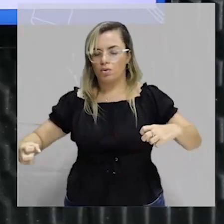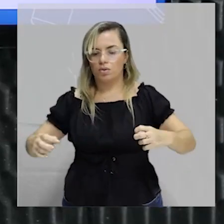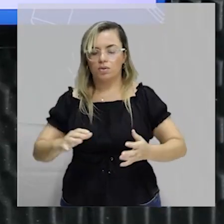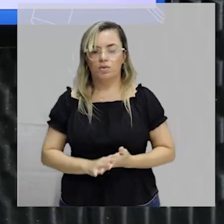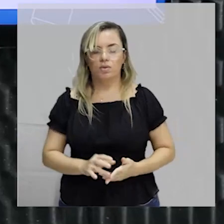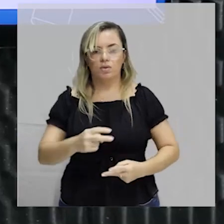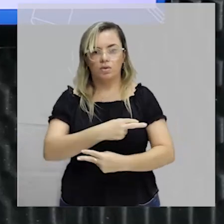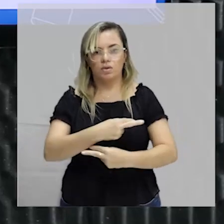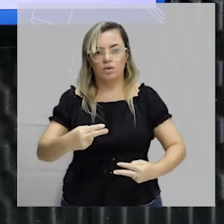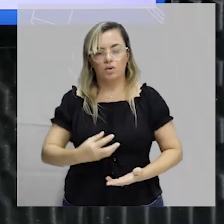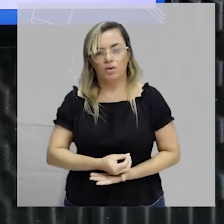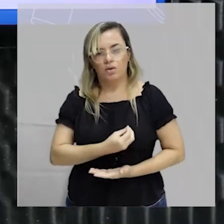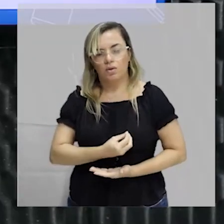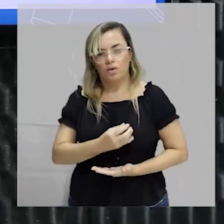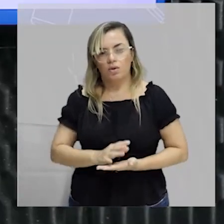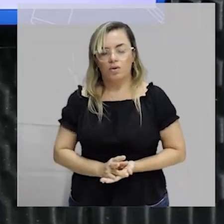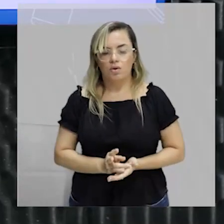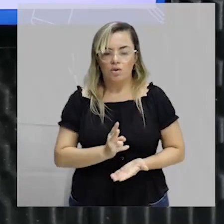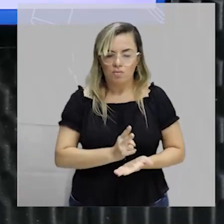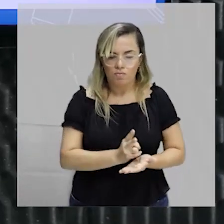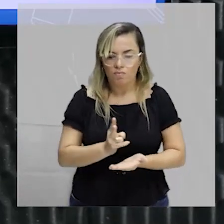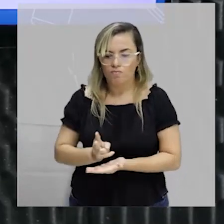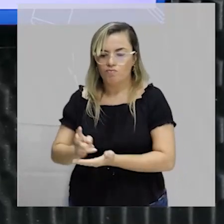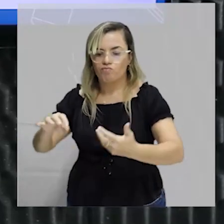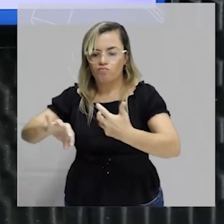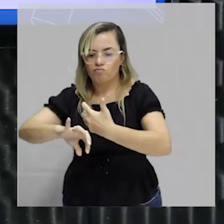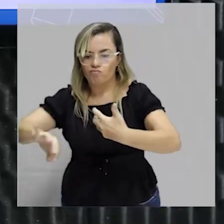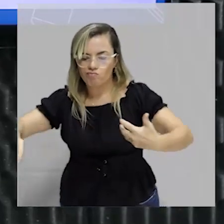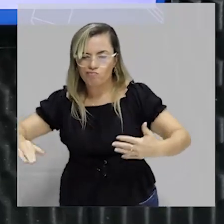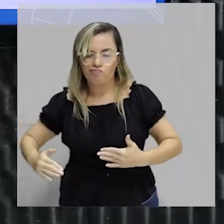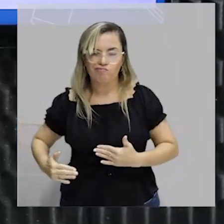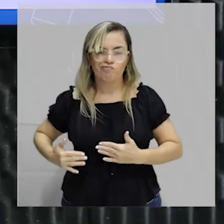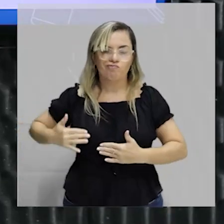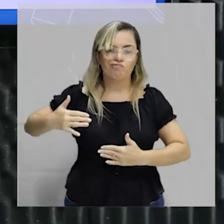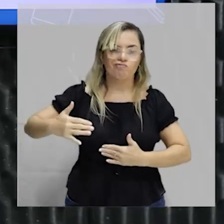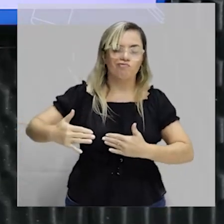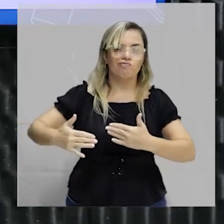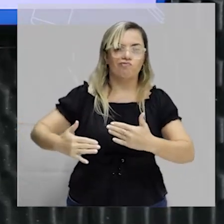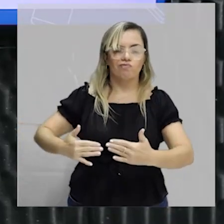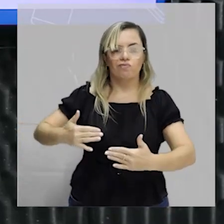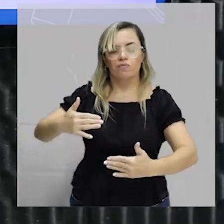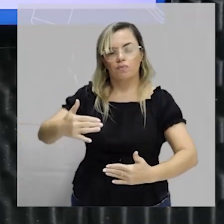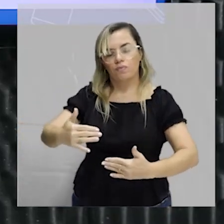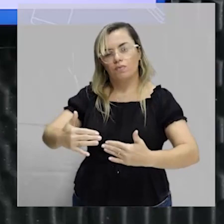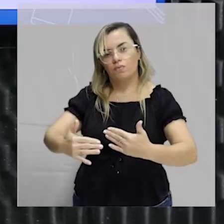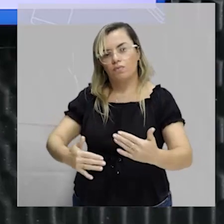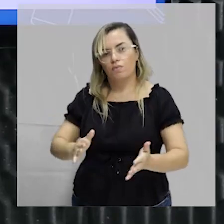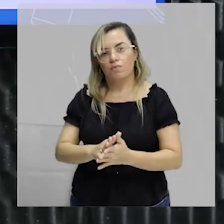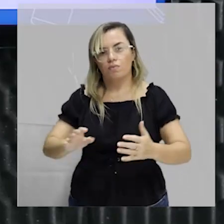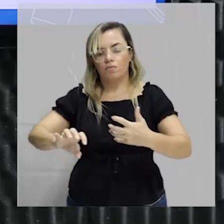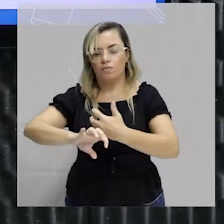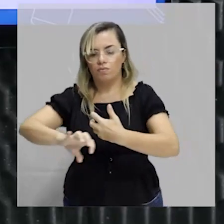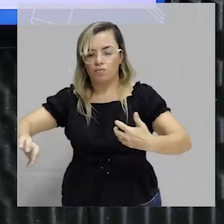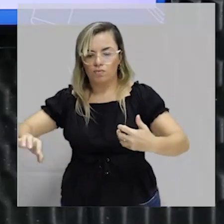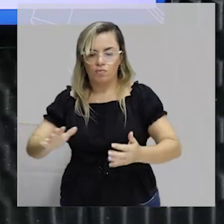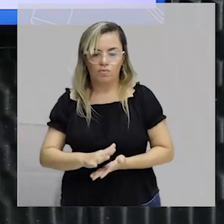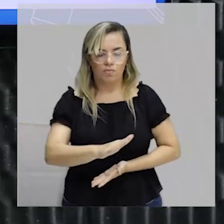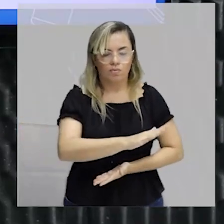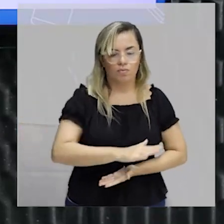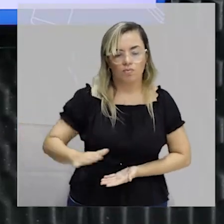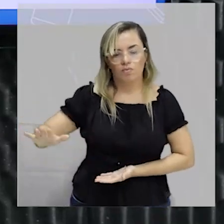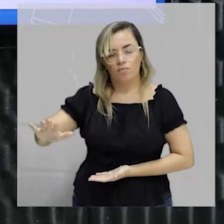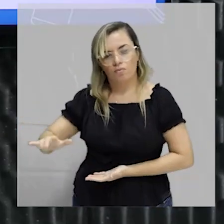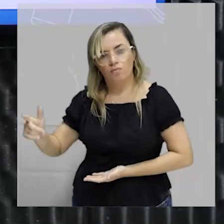e assim eles permaneçam realmente isolados ao longo de muito tempo, tá? E esse isolamento que esses dois grupos